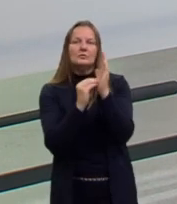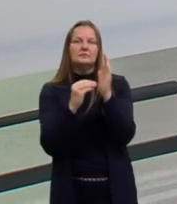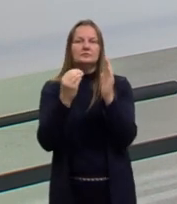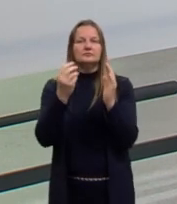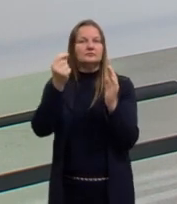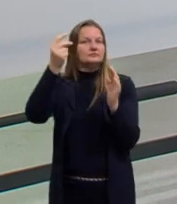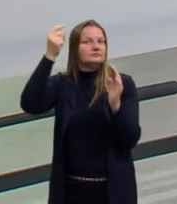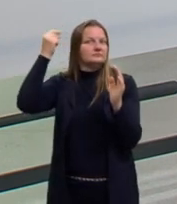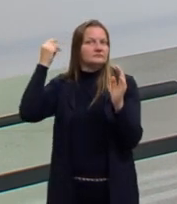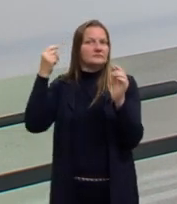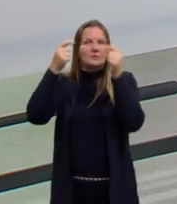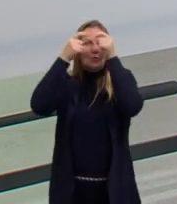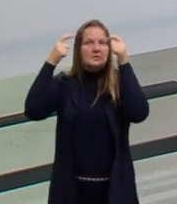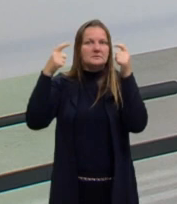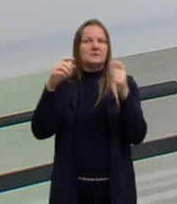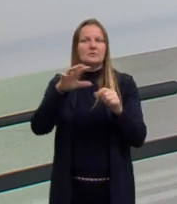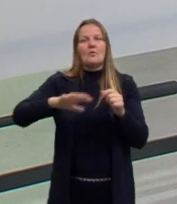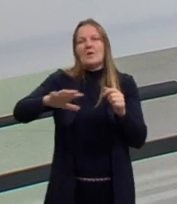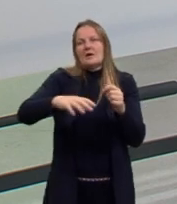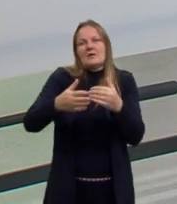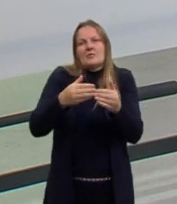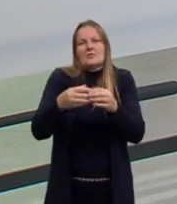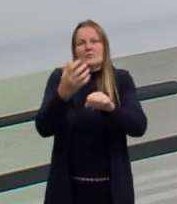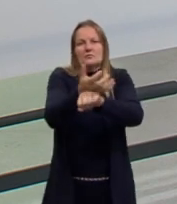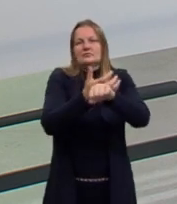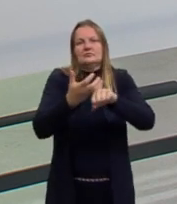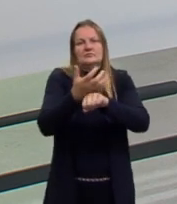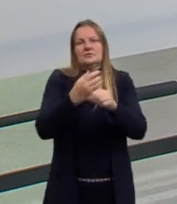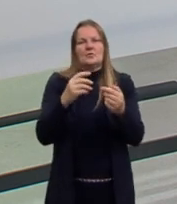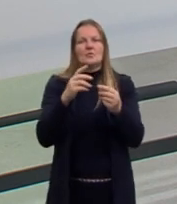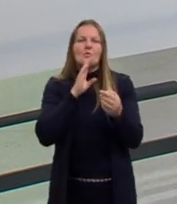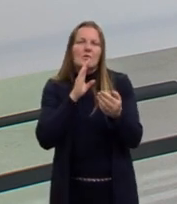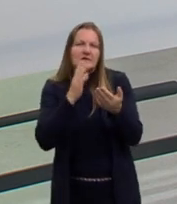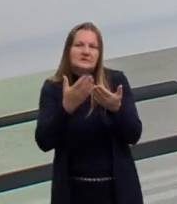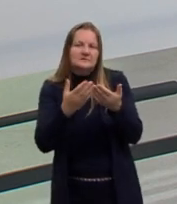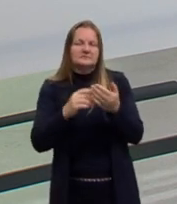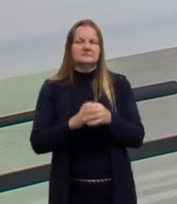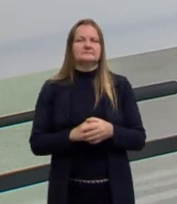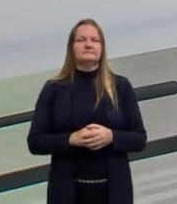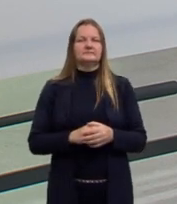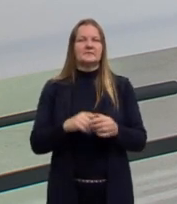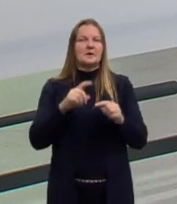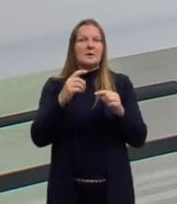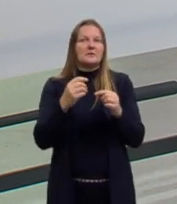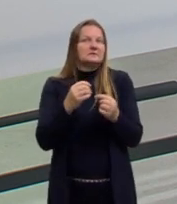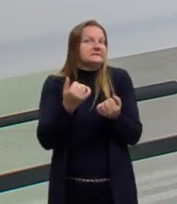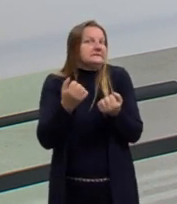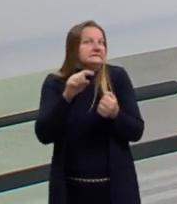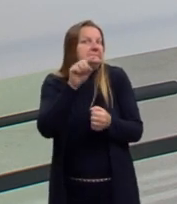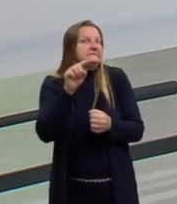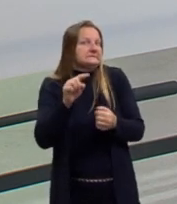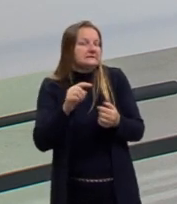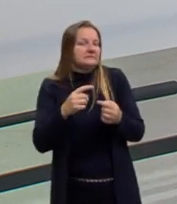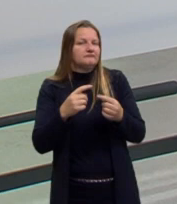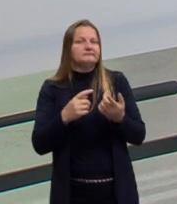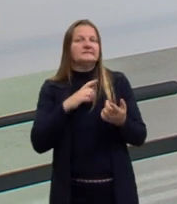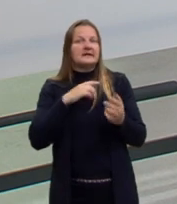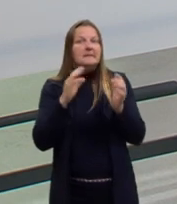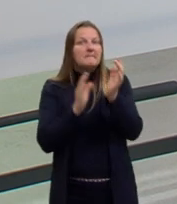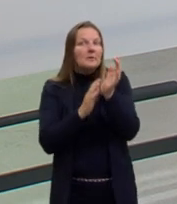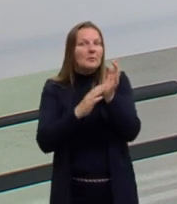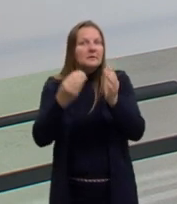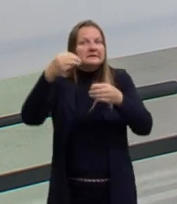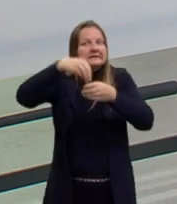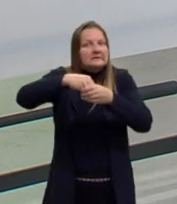aí da área que vocês estiverem estudando ela com certeza não tá ali por acaso ela tem um propósito